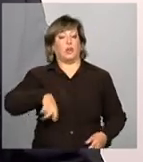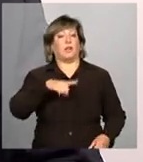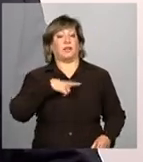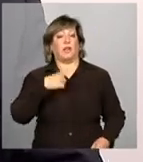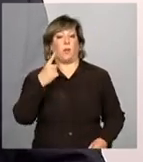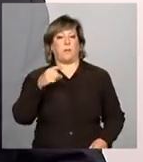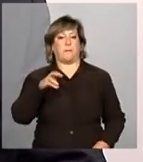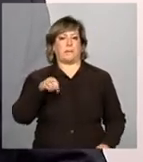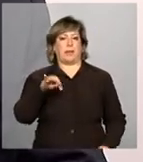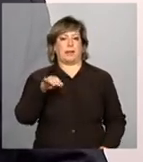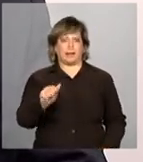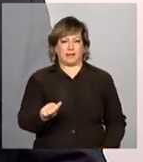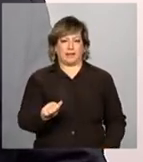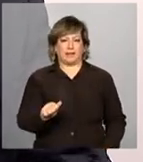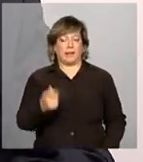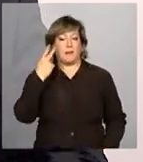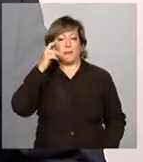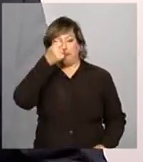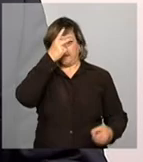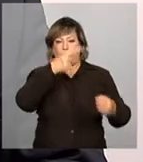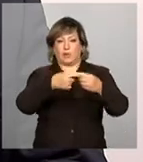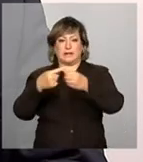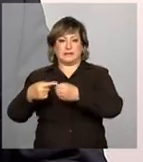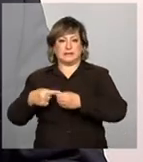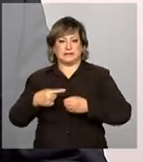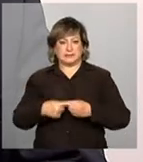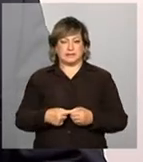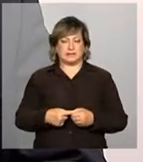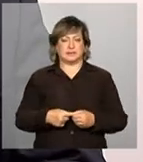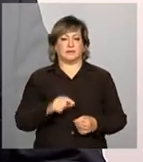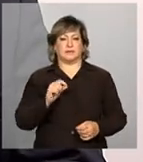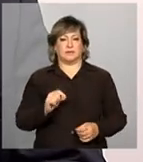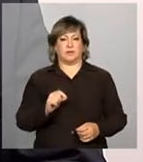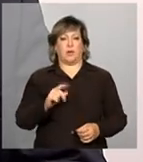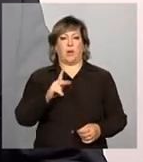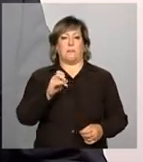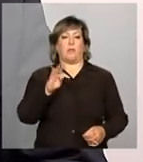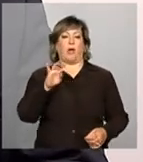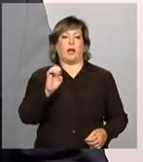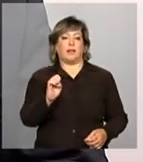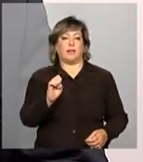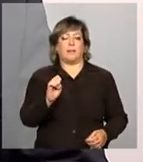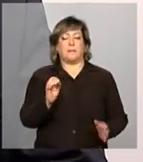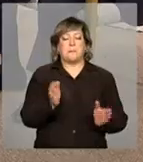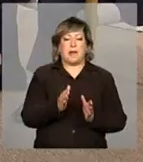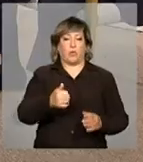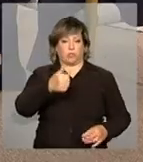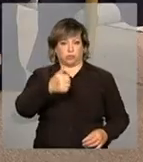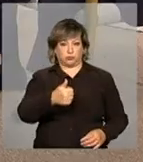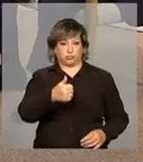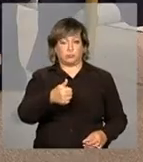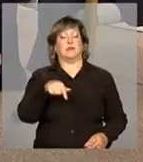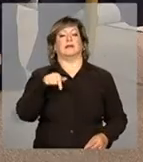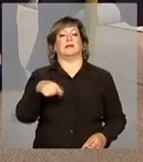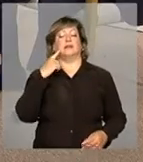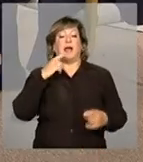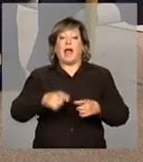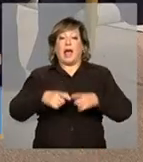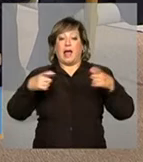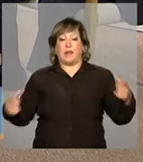meta que é de municípios de pó um pequeno porte um de ampliar o